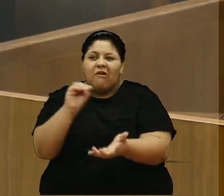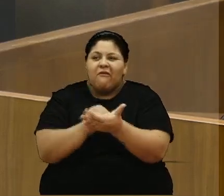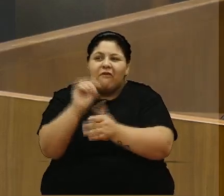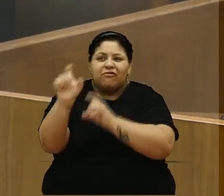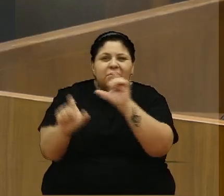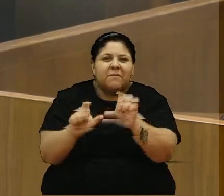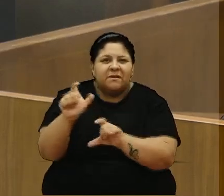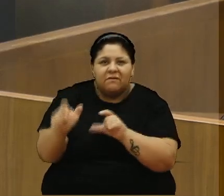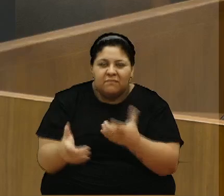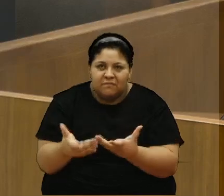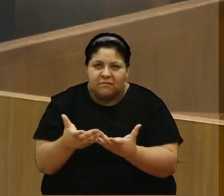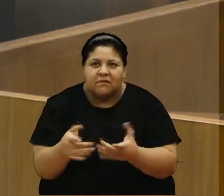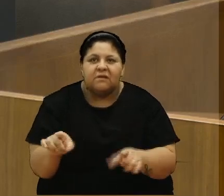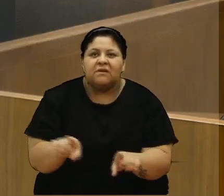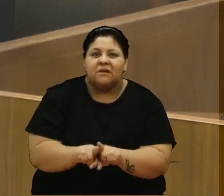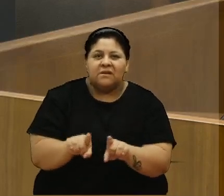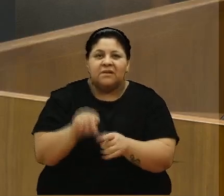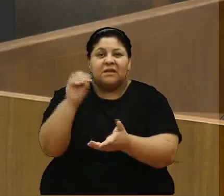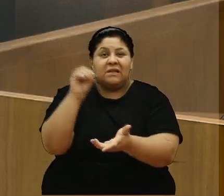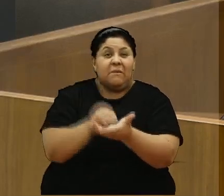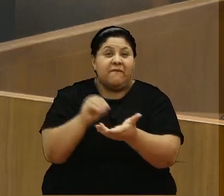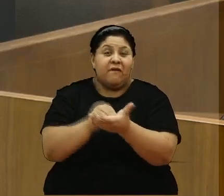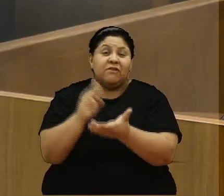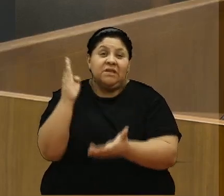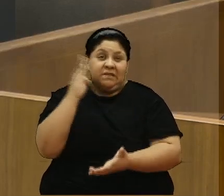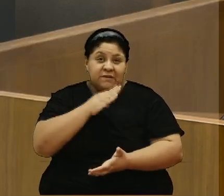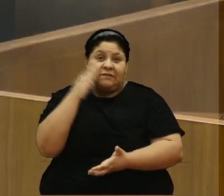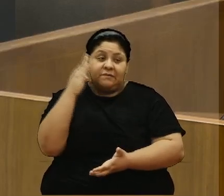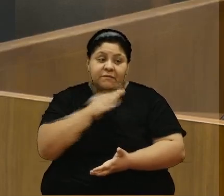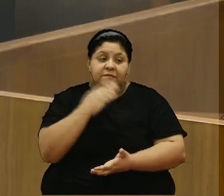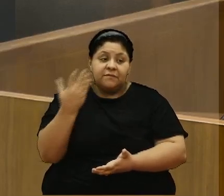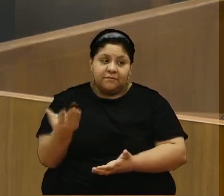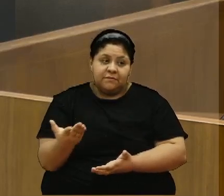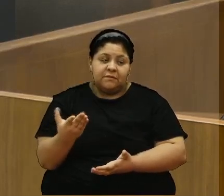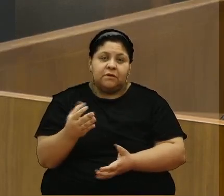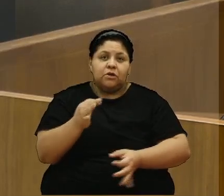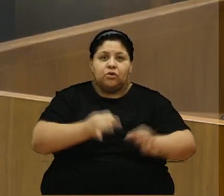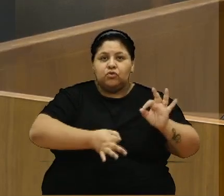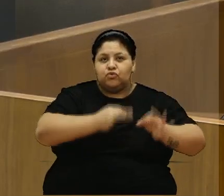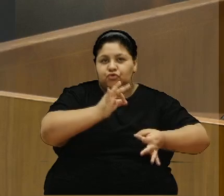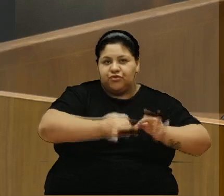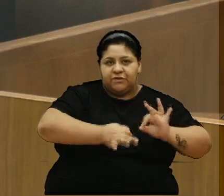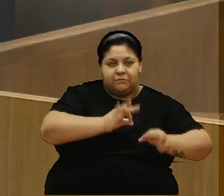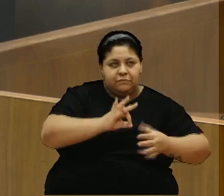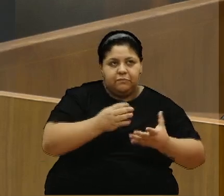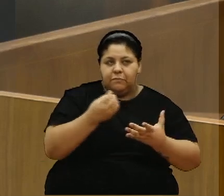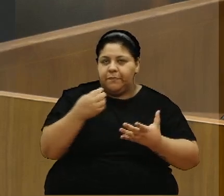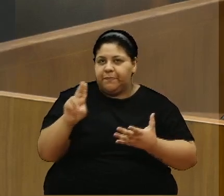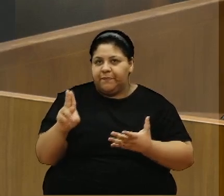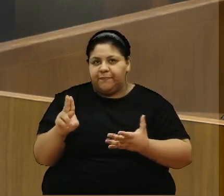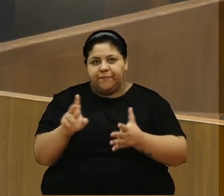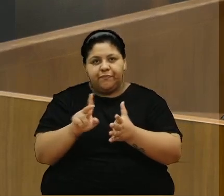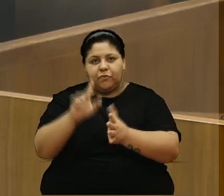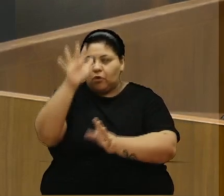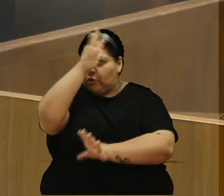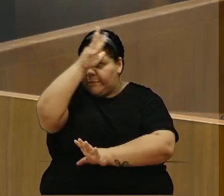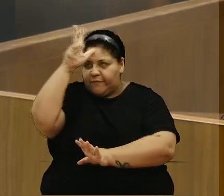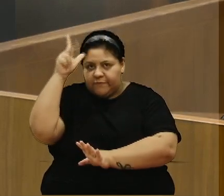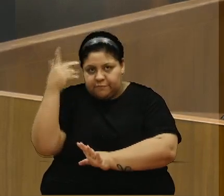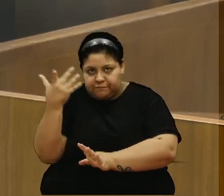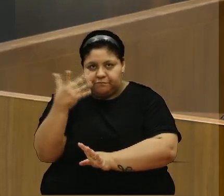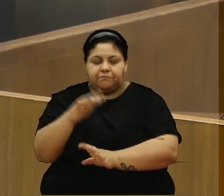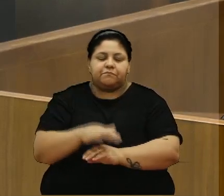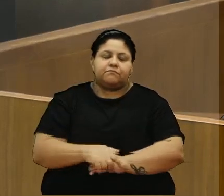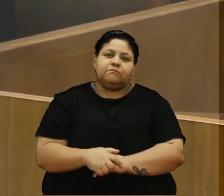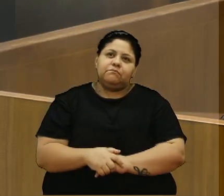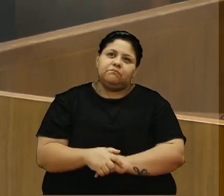pessoas, né, e também por falta de agilidade, ou do judiciário, ou do próprio executivo,